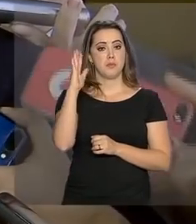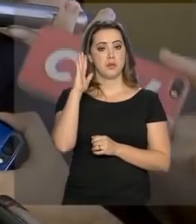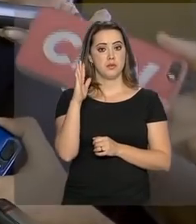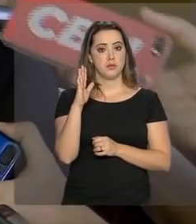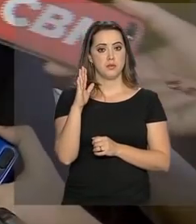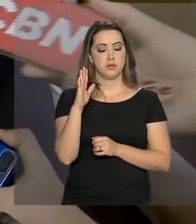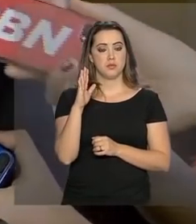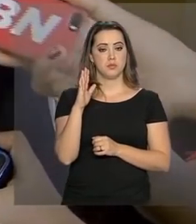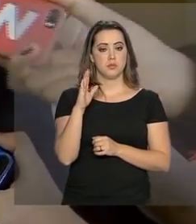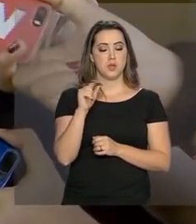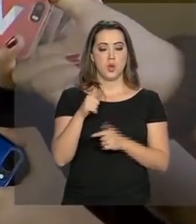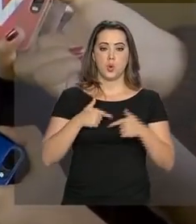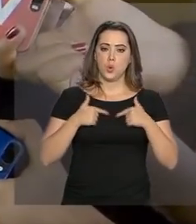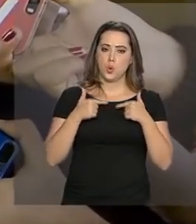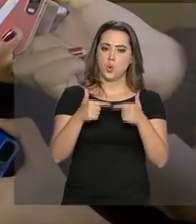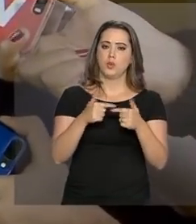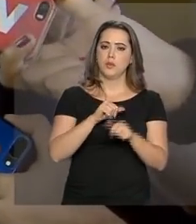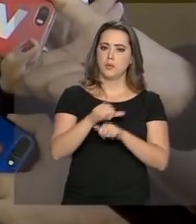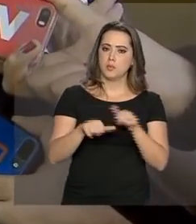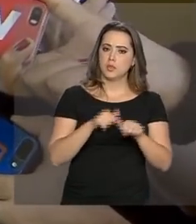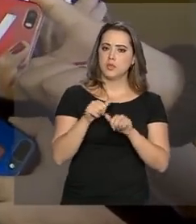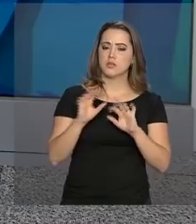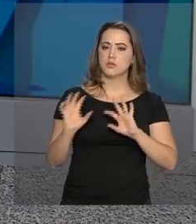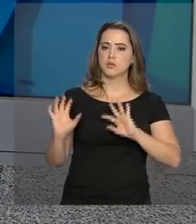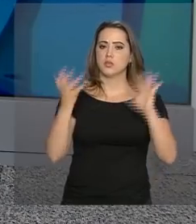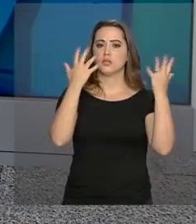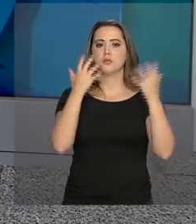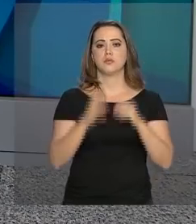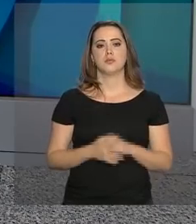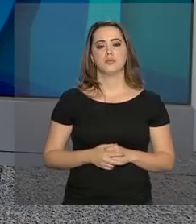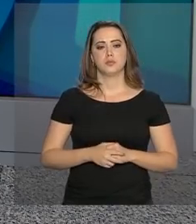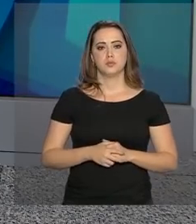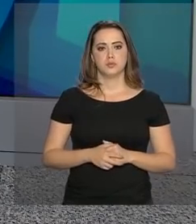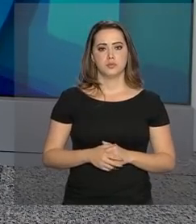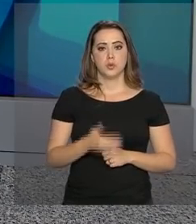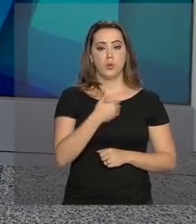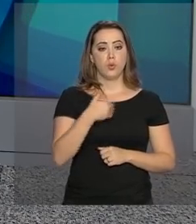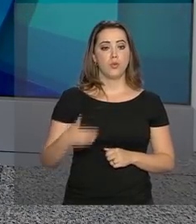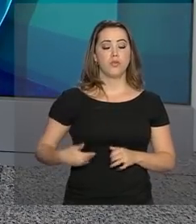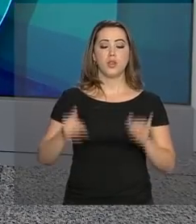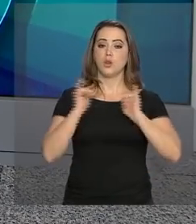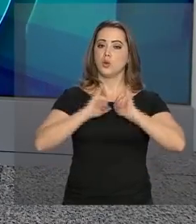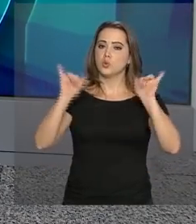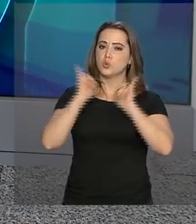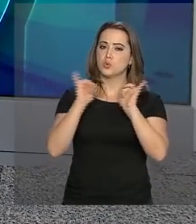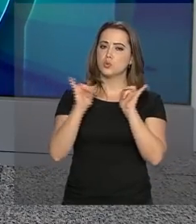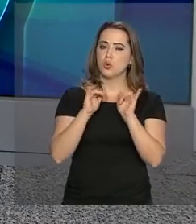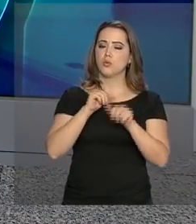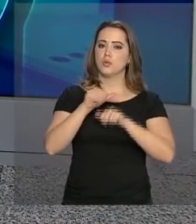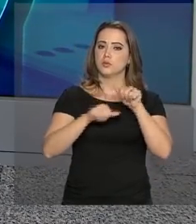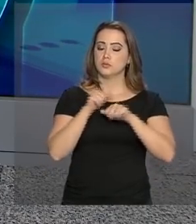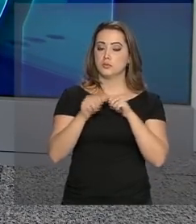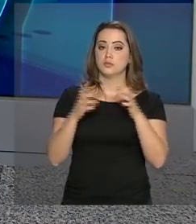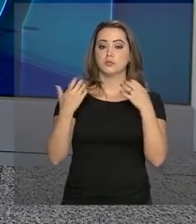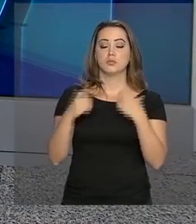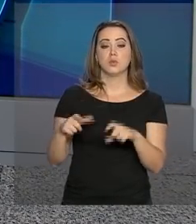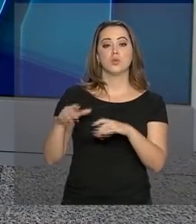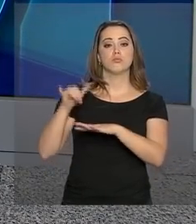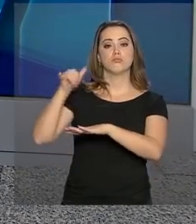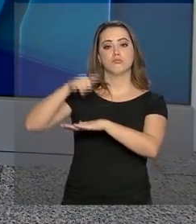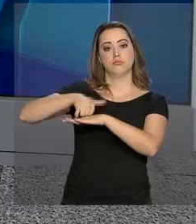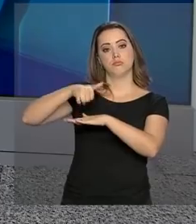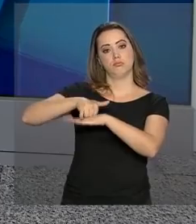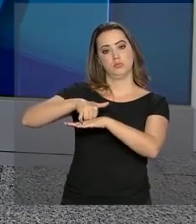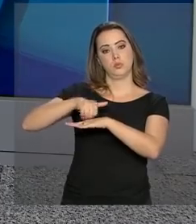fazer mais a fim de lutar contra a mudança do clima. O governo anunciou que vai reestruturar o setor de aviação